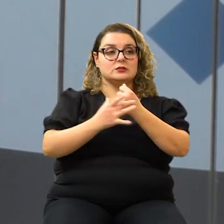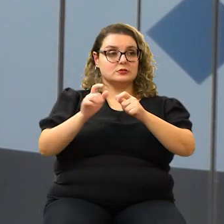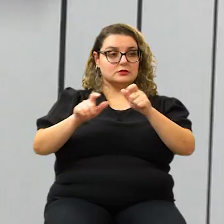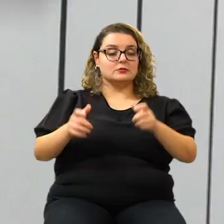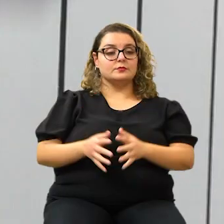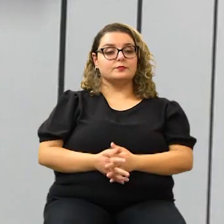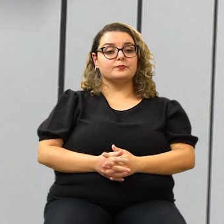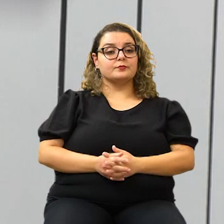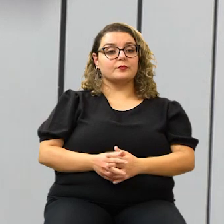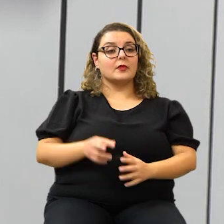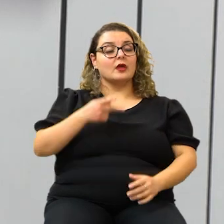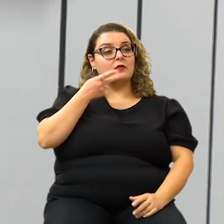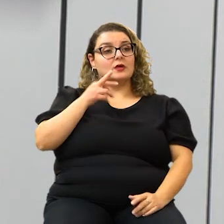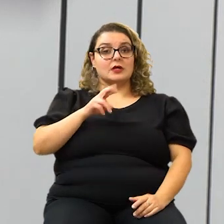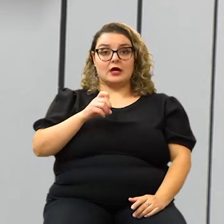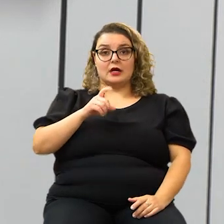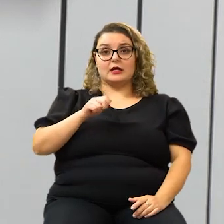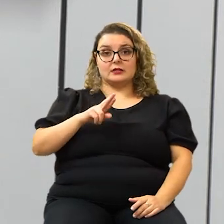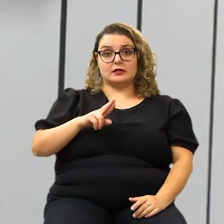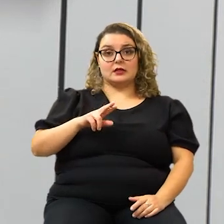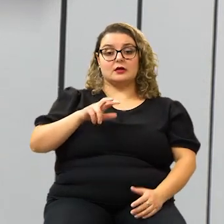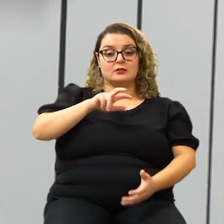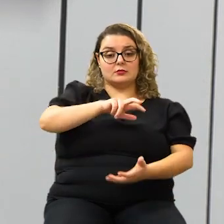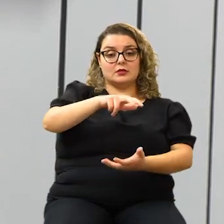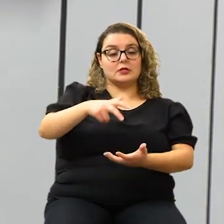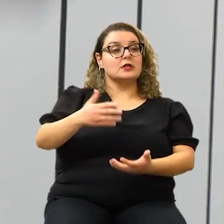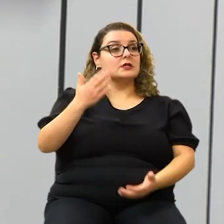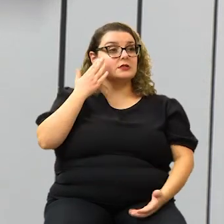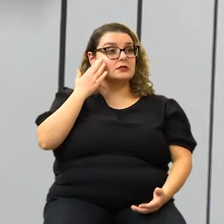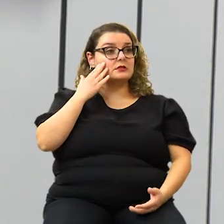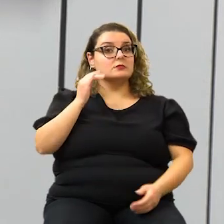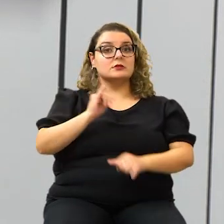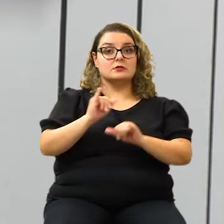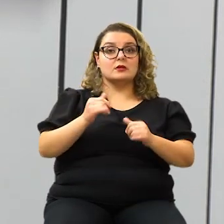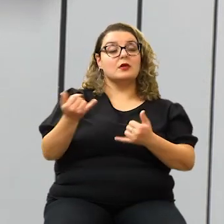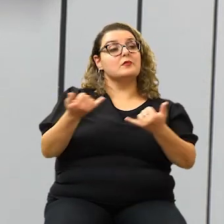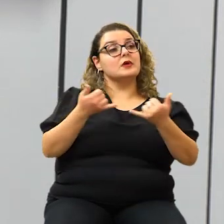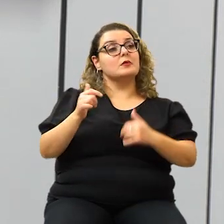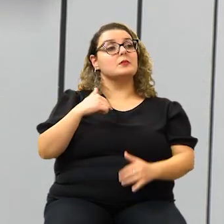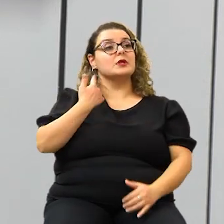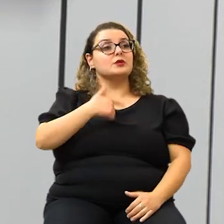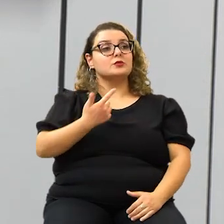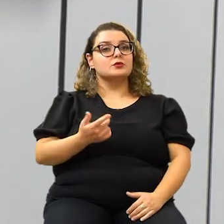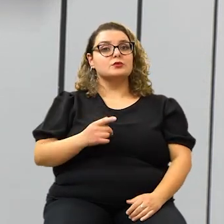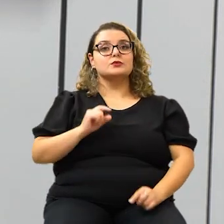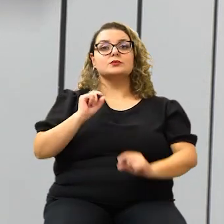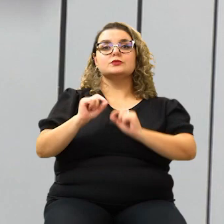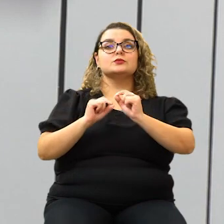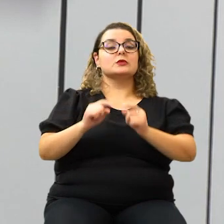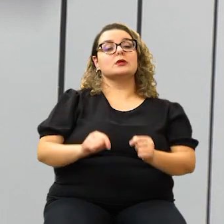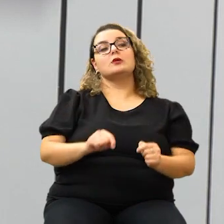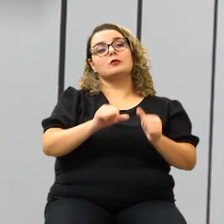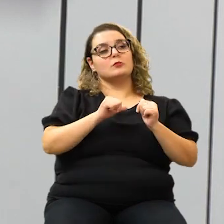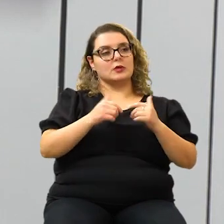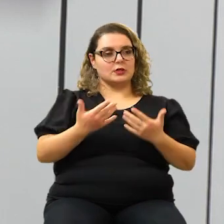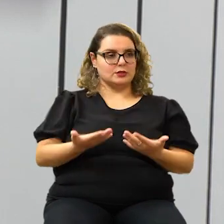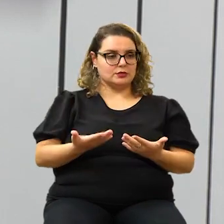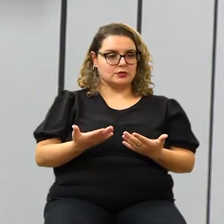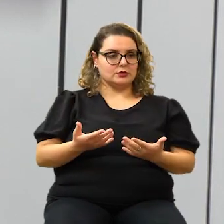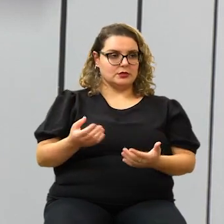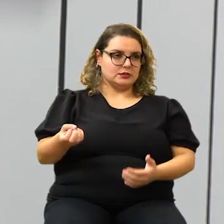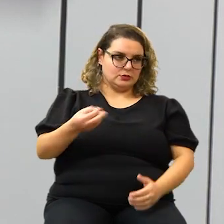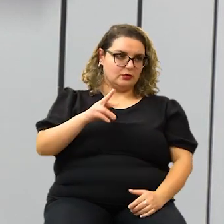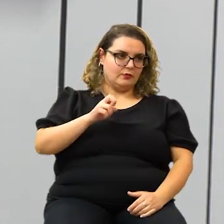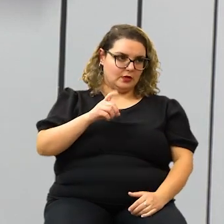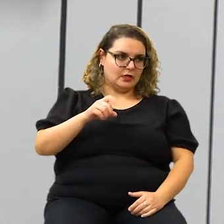Falando em radar meteorológico, né, a gente está sabendo dessa notícia, passa para a gente no que vem beneficiar esse novo radar que está